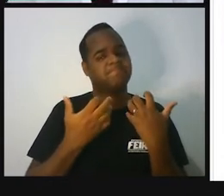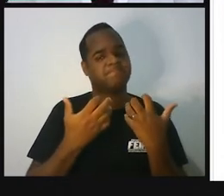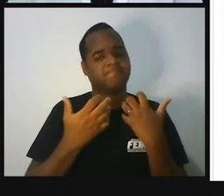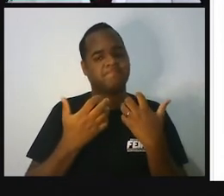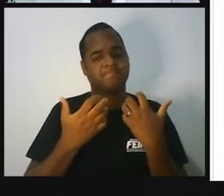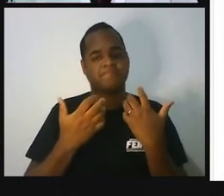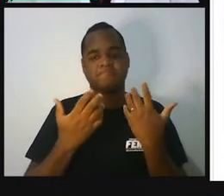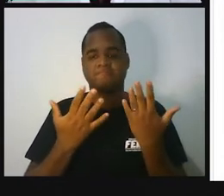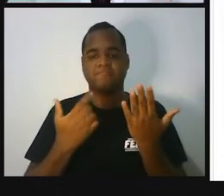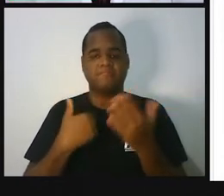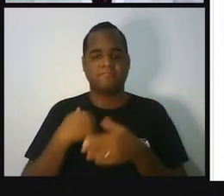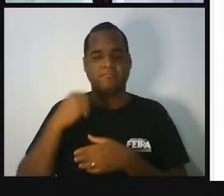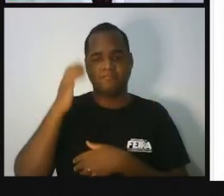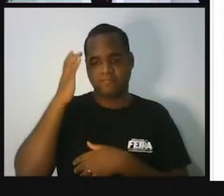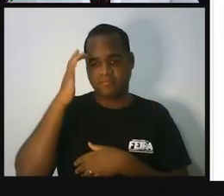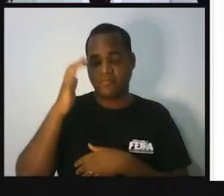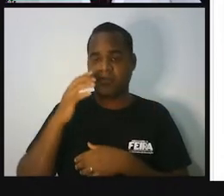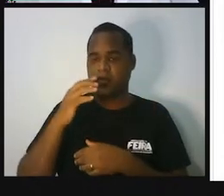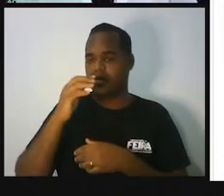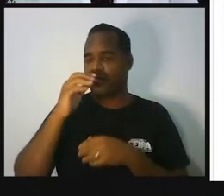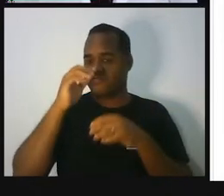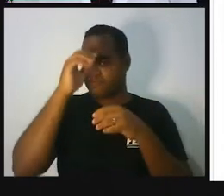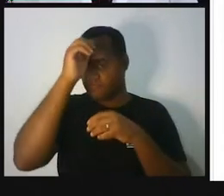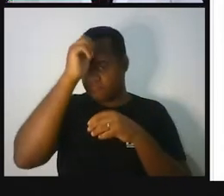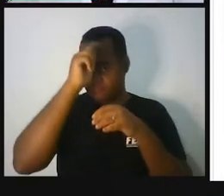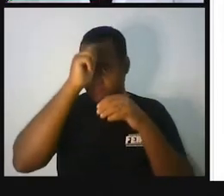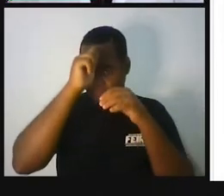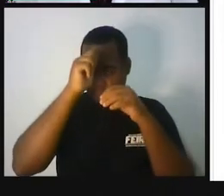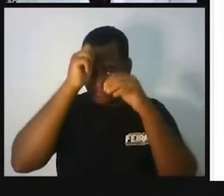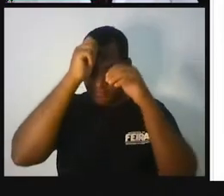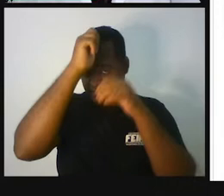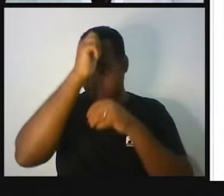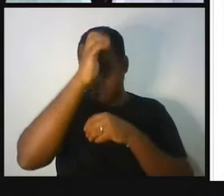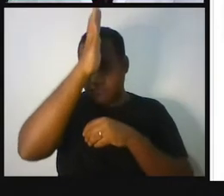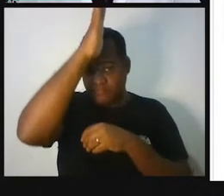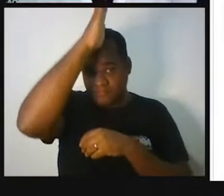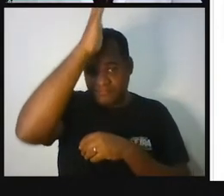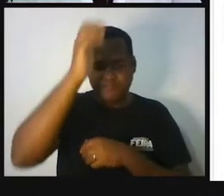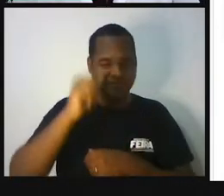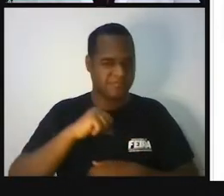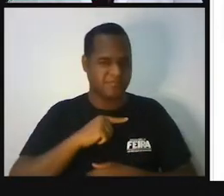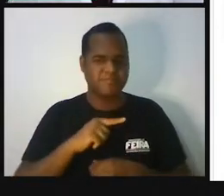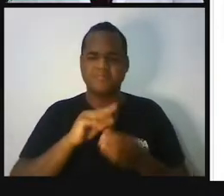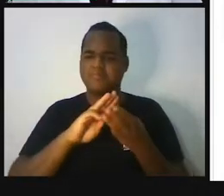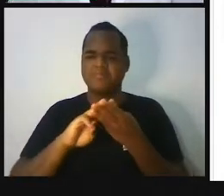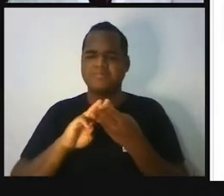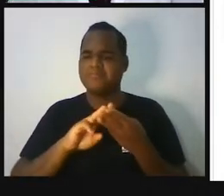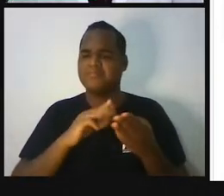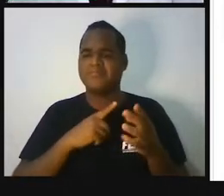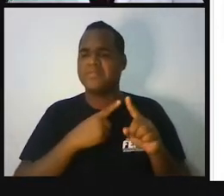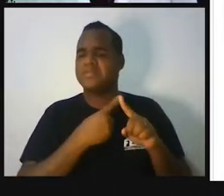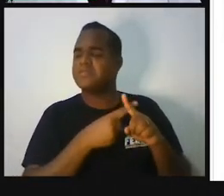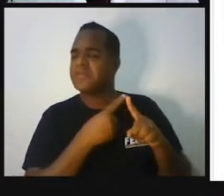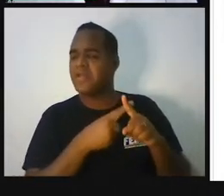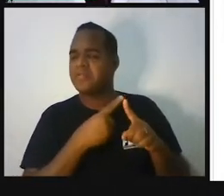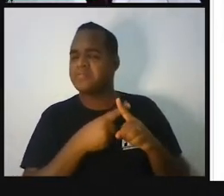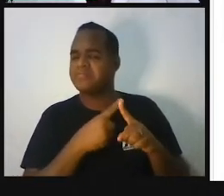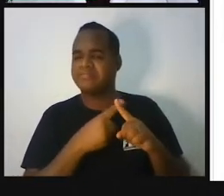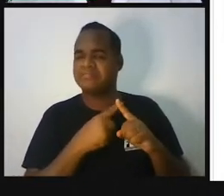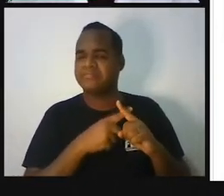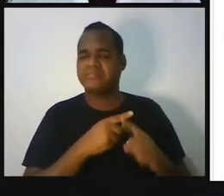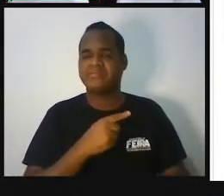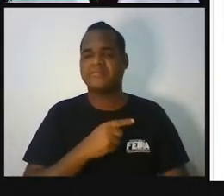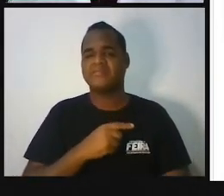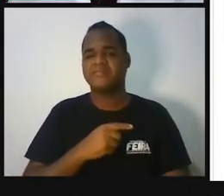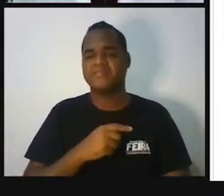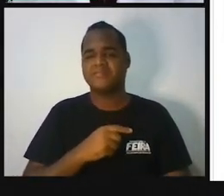sei lá bombeiro Olá eu sou o que é que eu vou usar matemática velho eu vou ser bombeiro